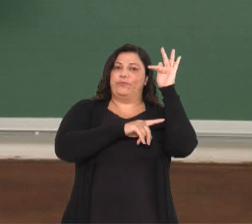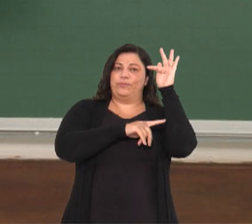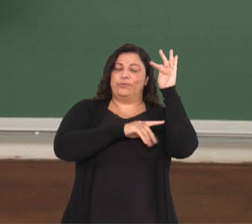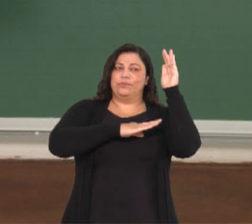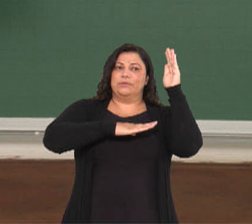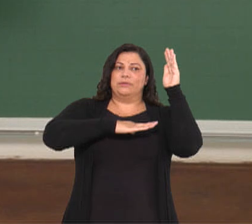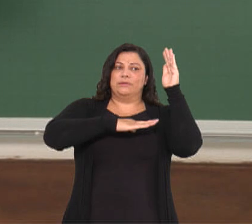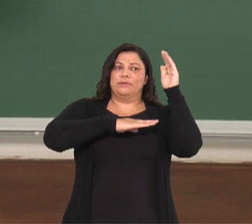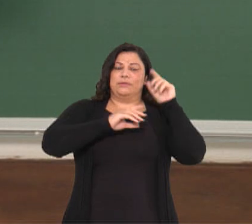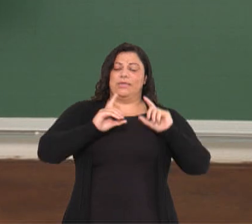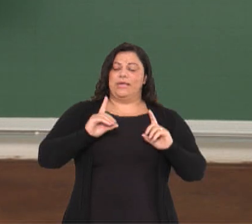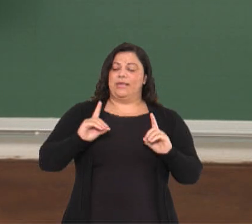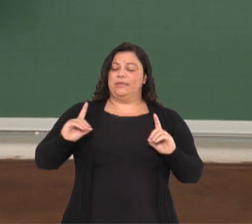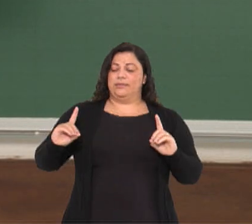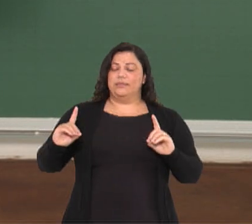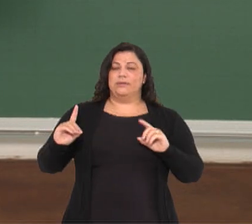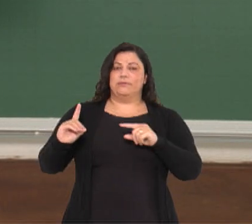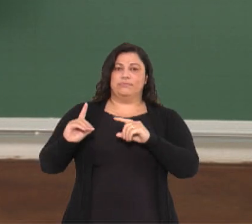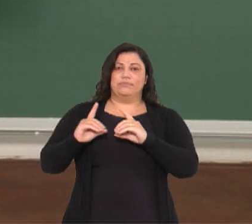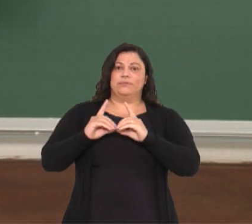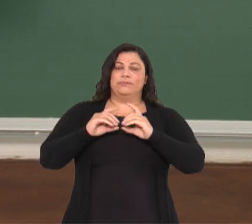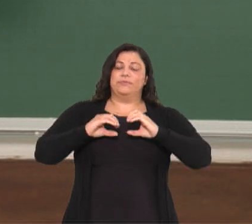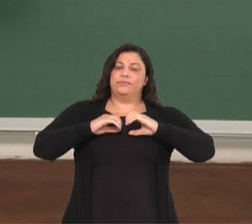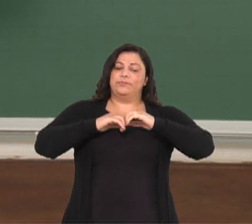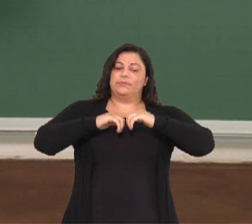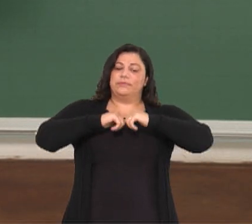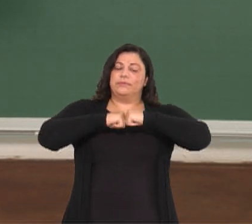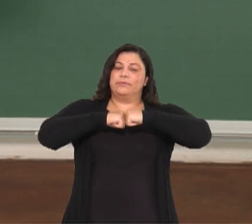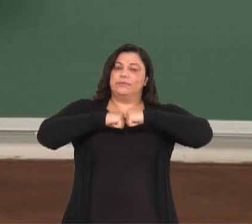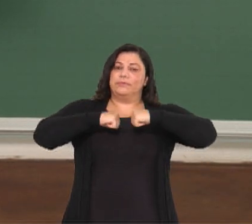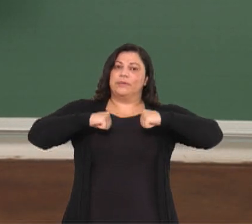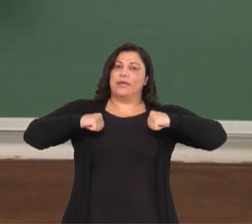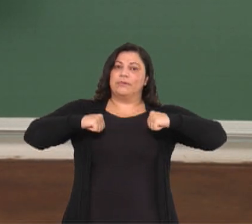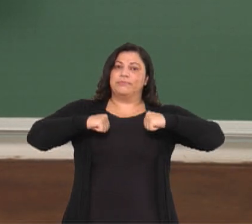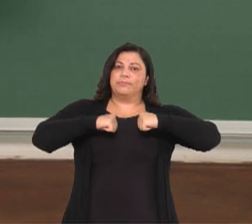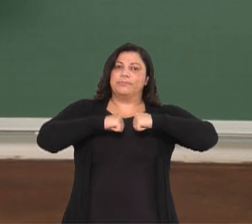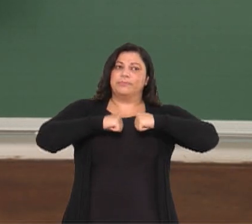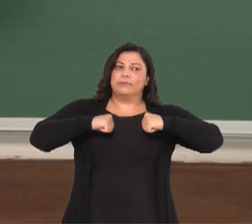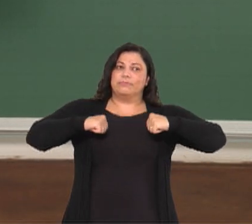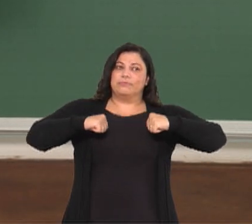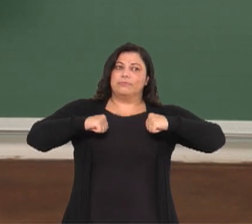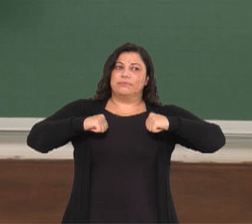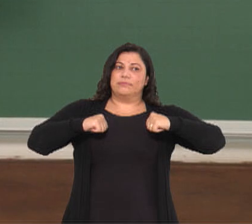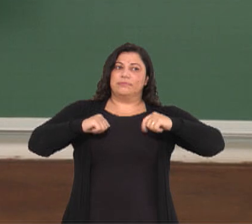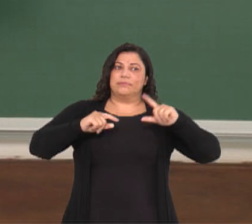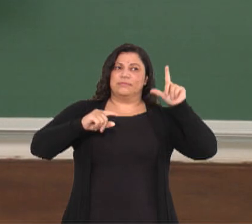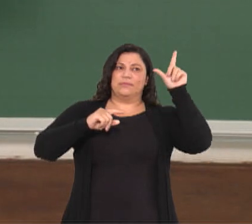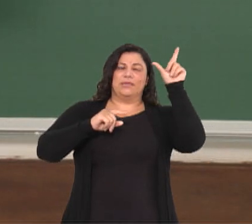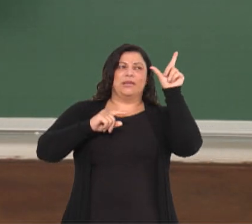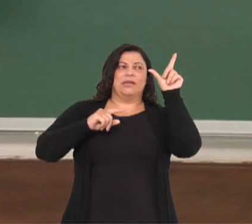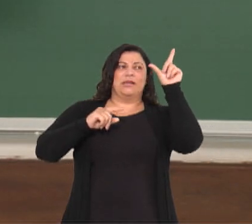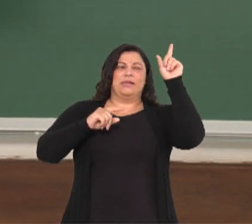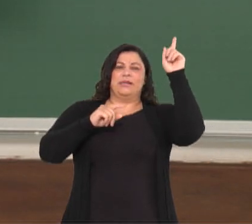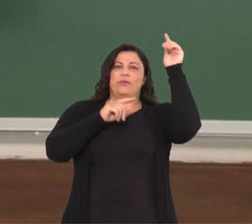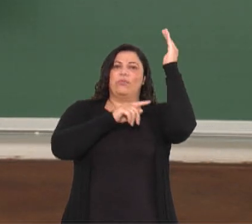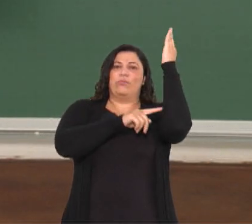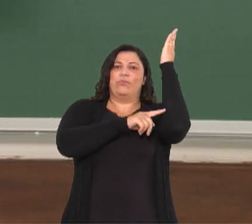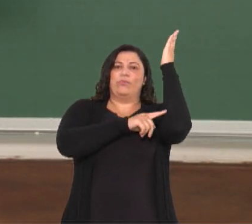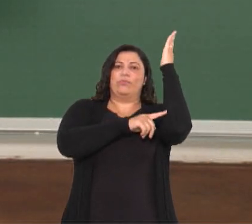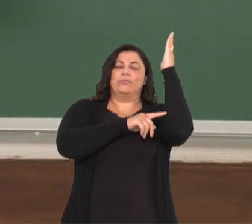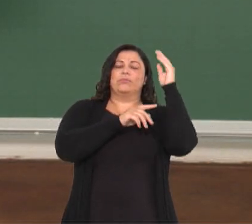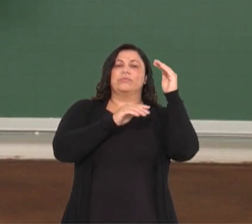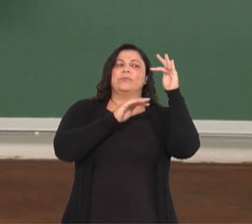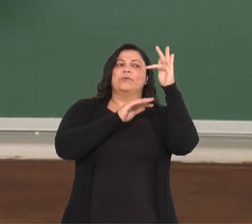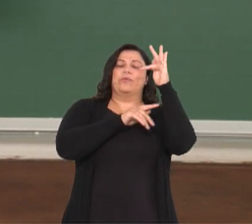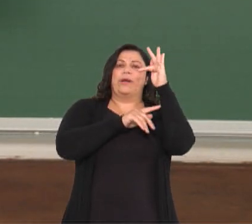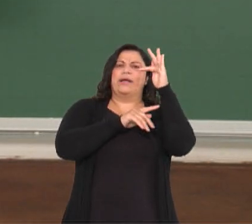distância vai aumentando, perceba que a força elétrica vai diminuindo. Essa